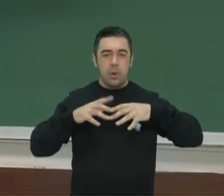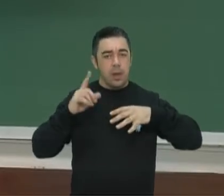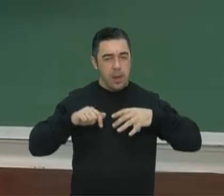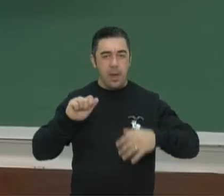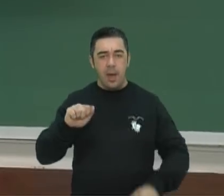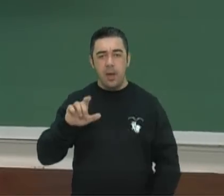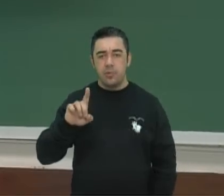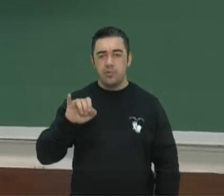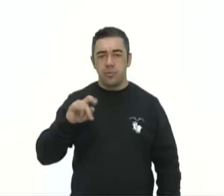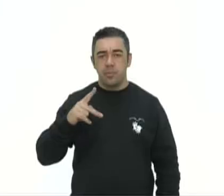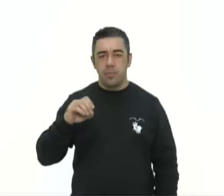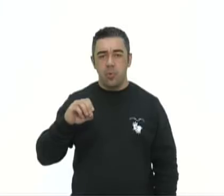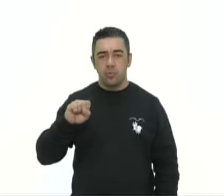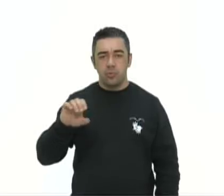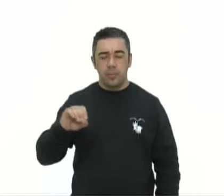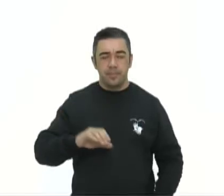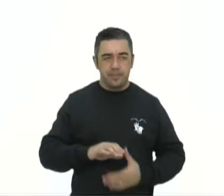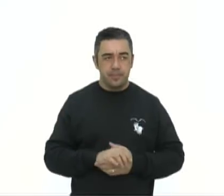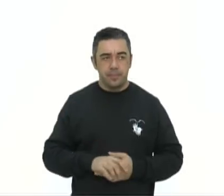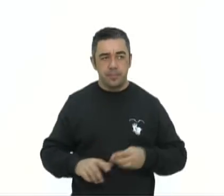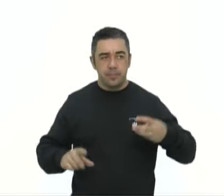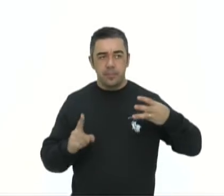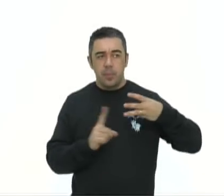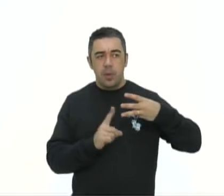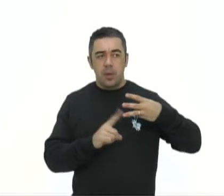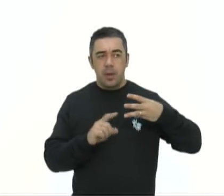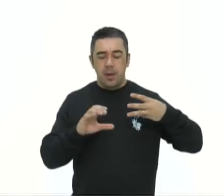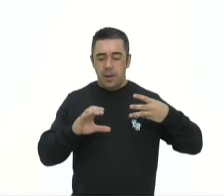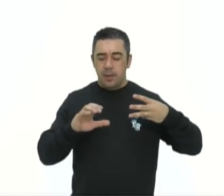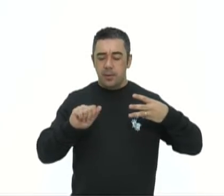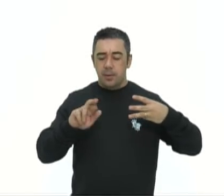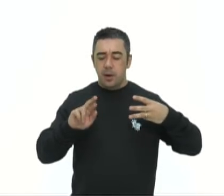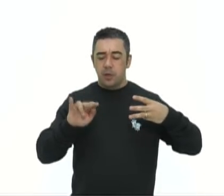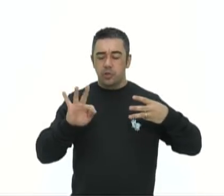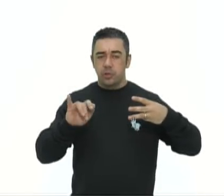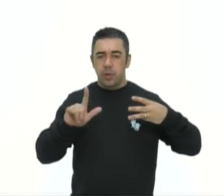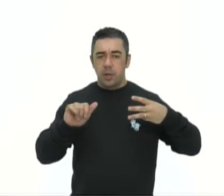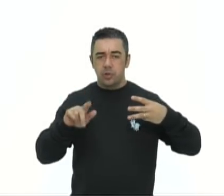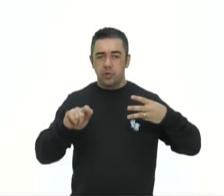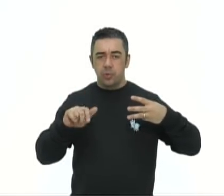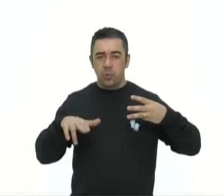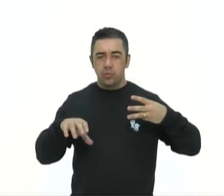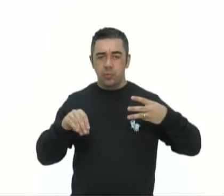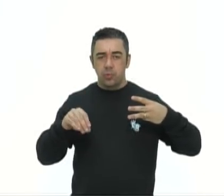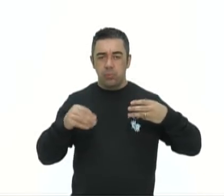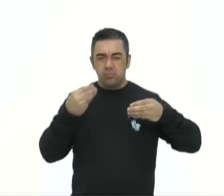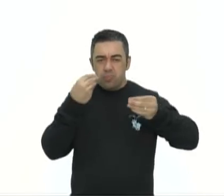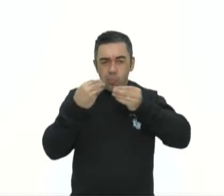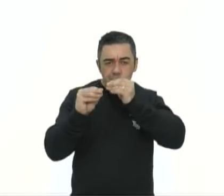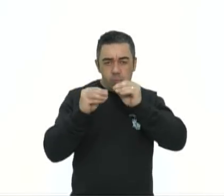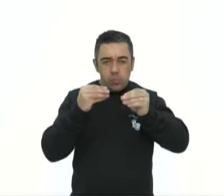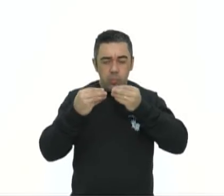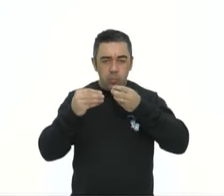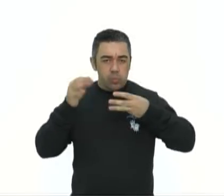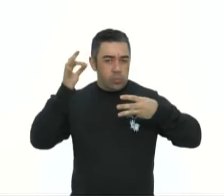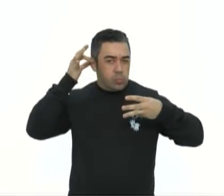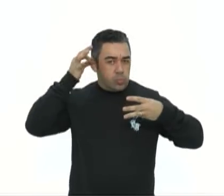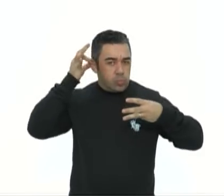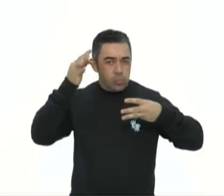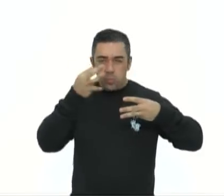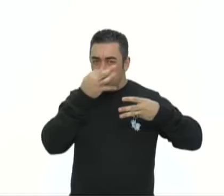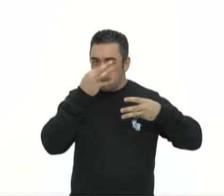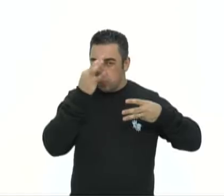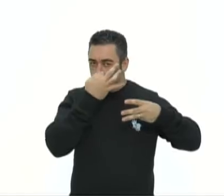tecido adiposo. Nós vamos ver também tecido cartilaginoso, que ele tem uma certa firmeza e